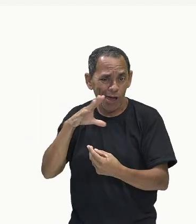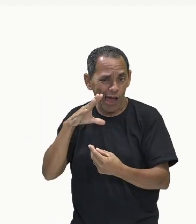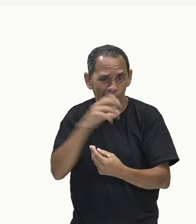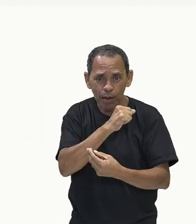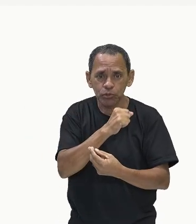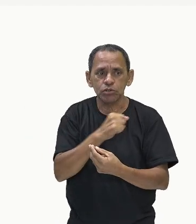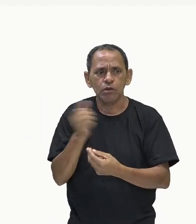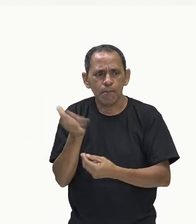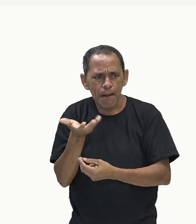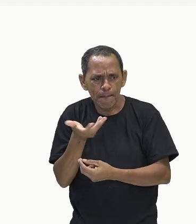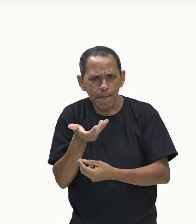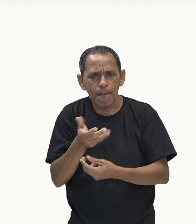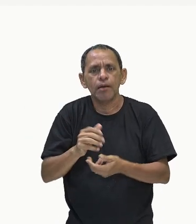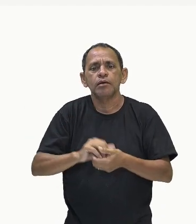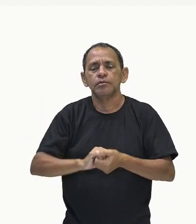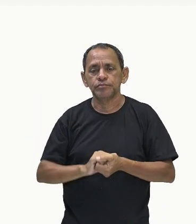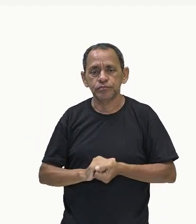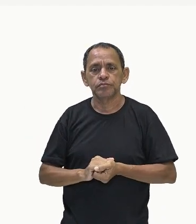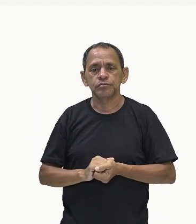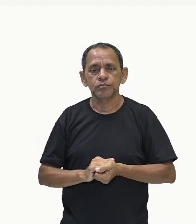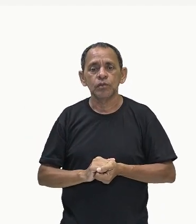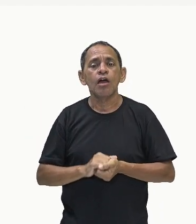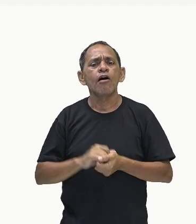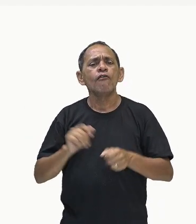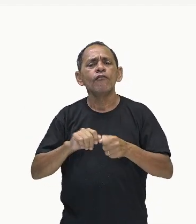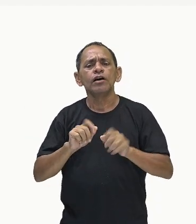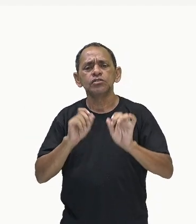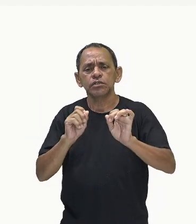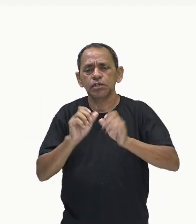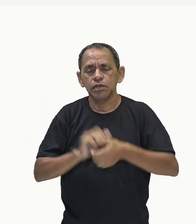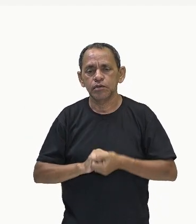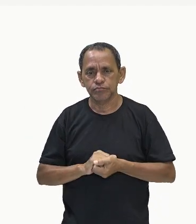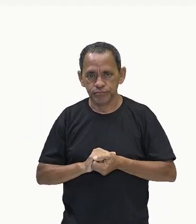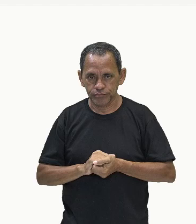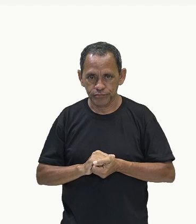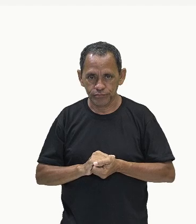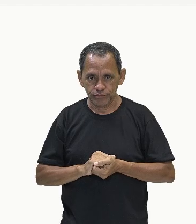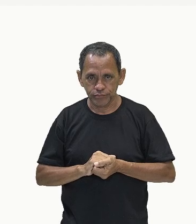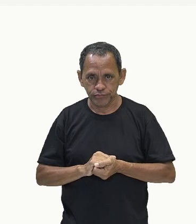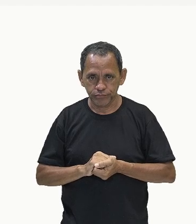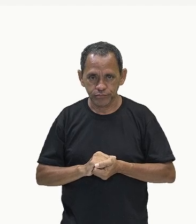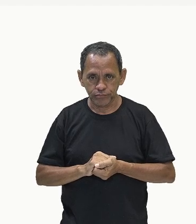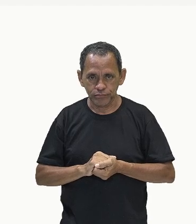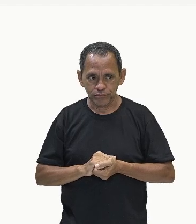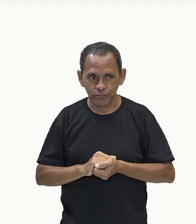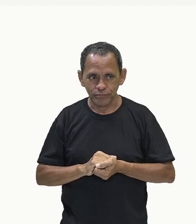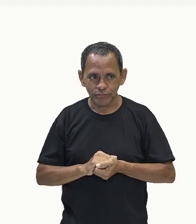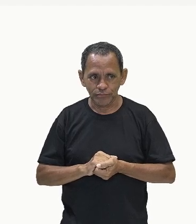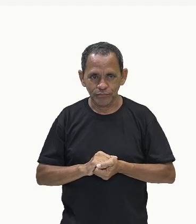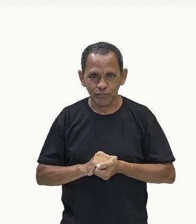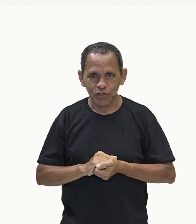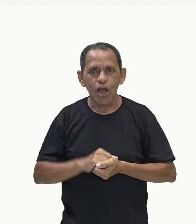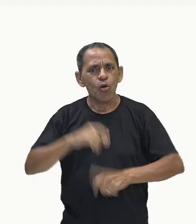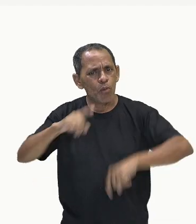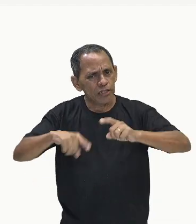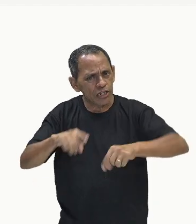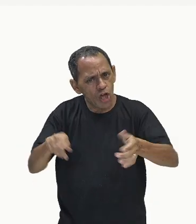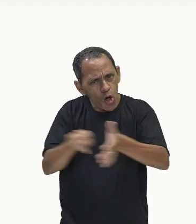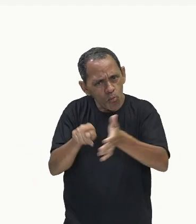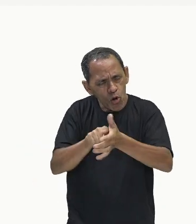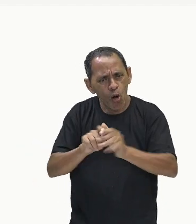que vai fazer com que a alta velocidade adequada ali ao equipamento suficiente para que